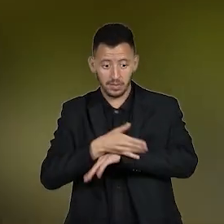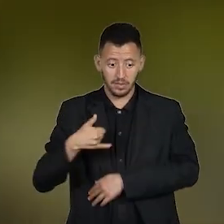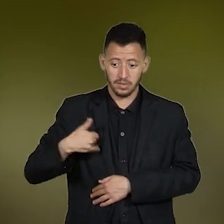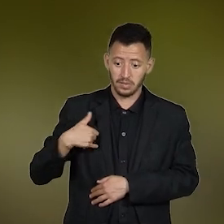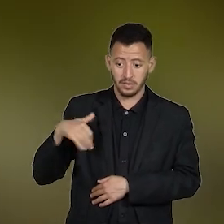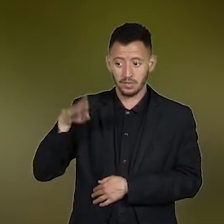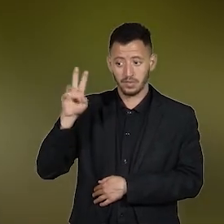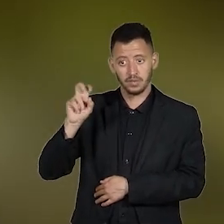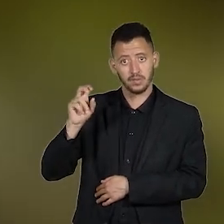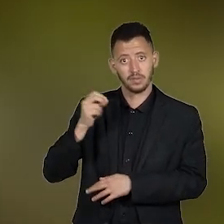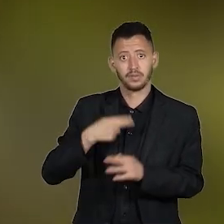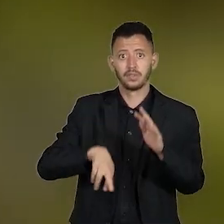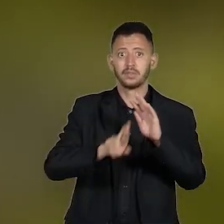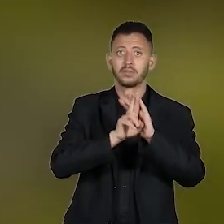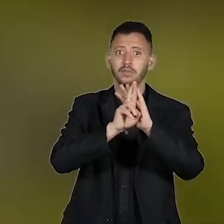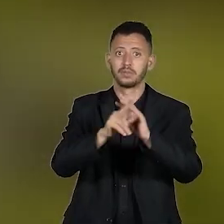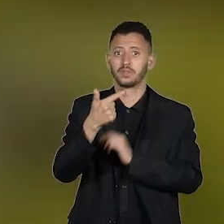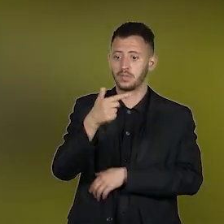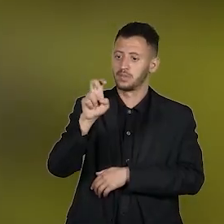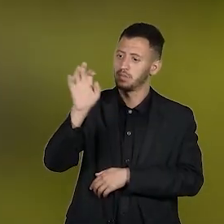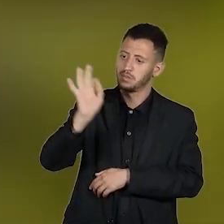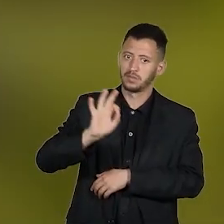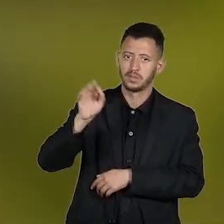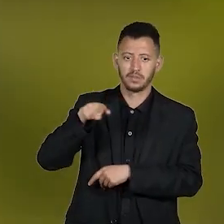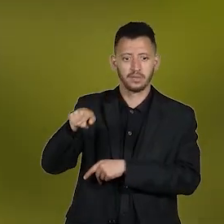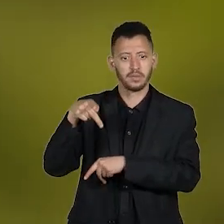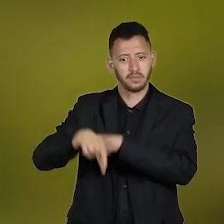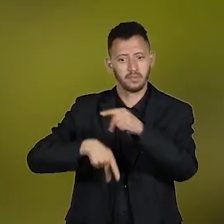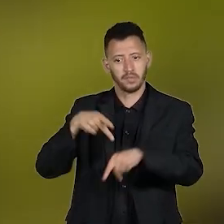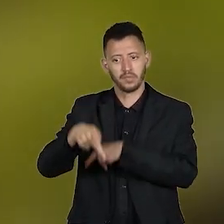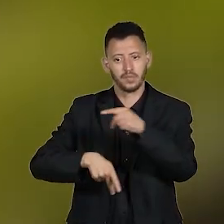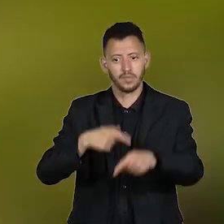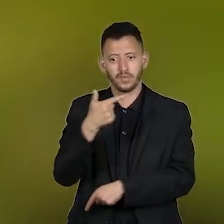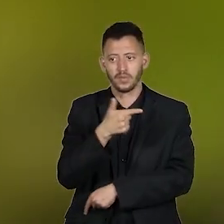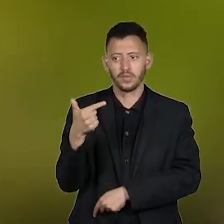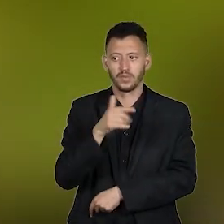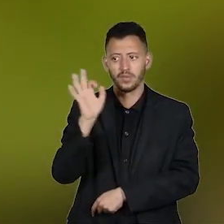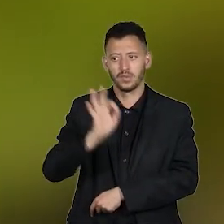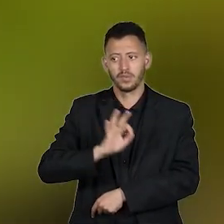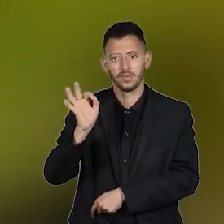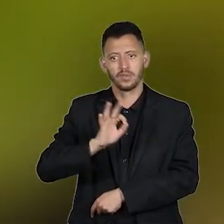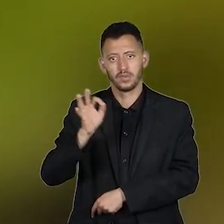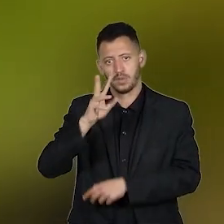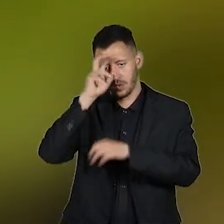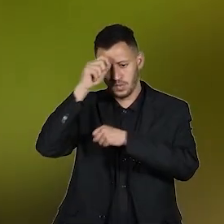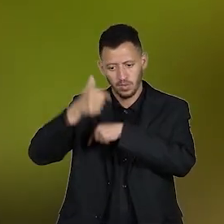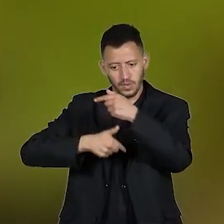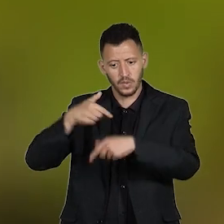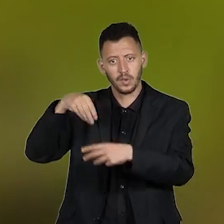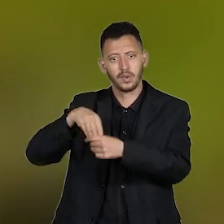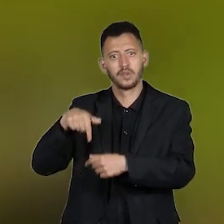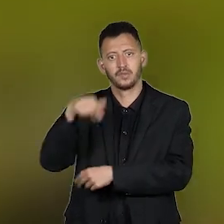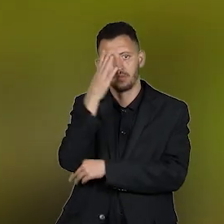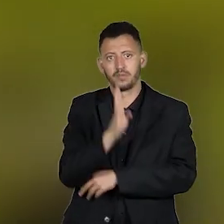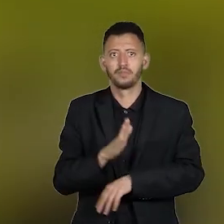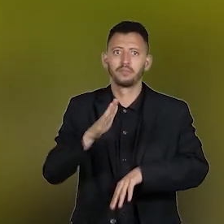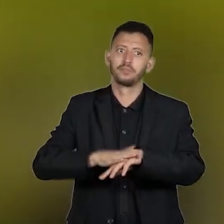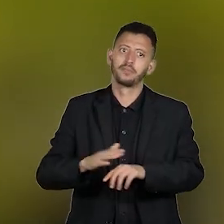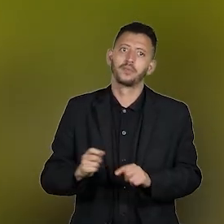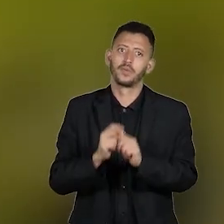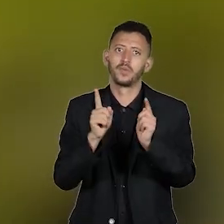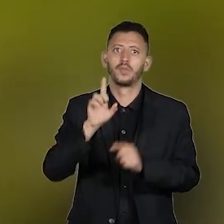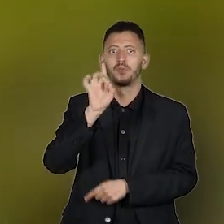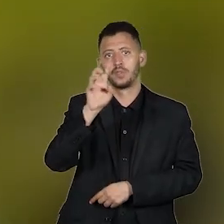as pessoas acima dos 50 anos representam mais de 25% da população e 22% da força de trabalho no